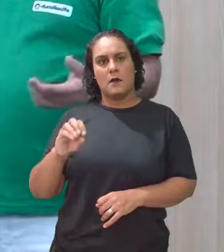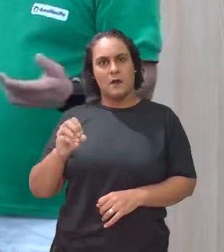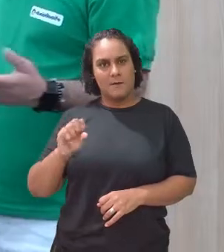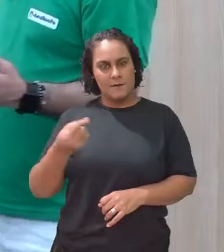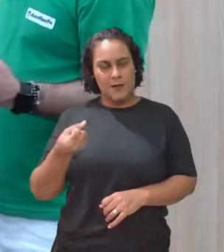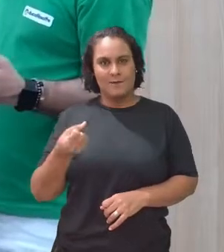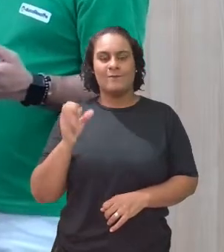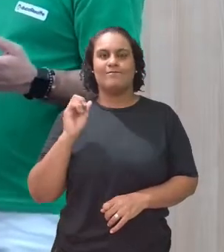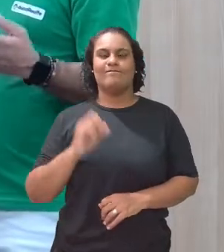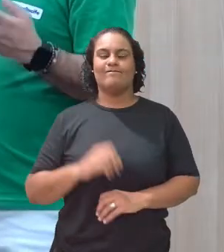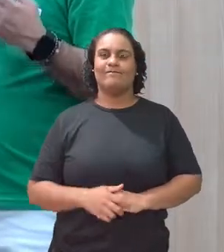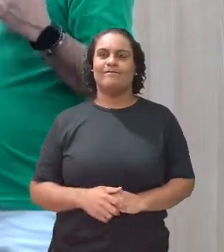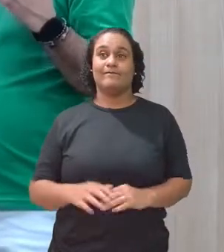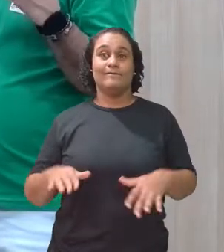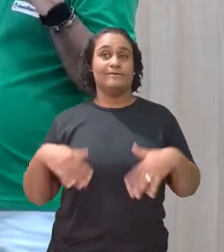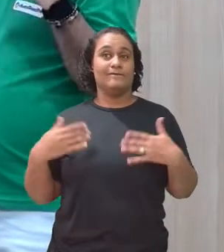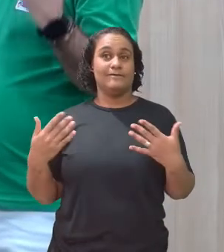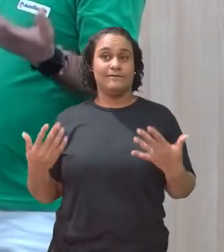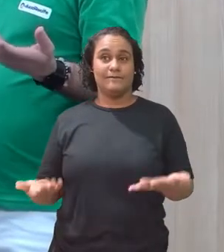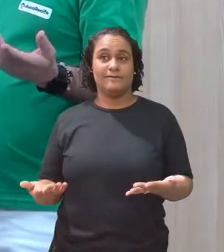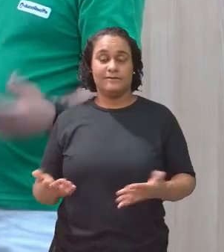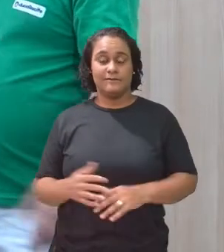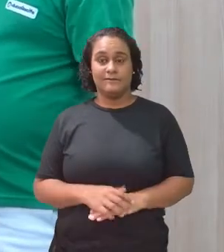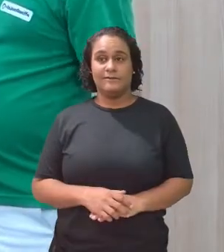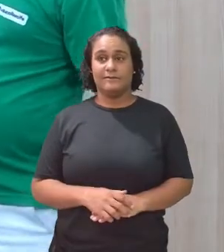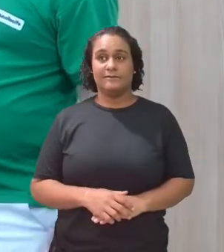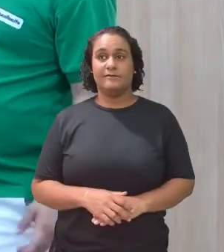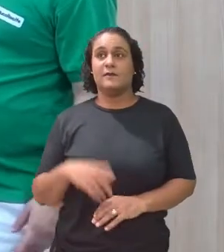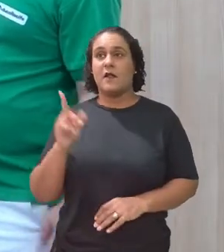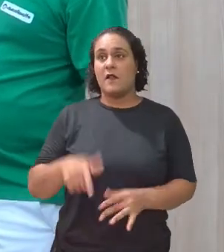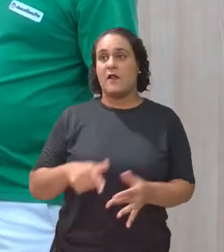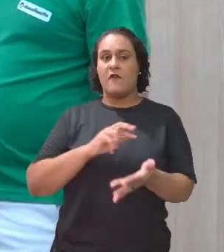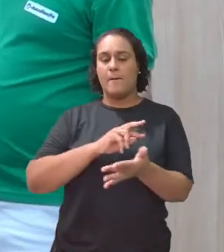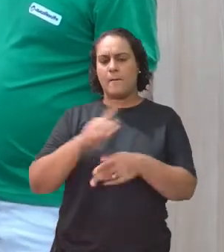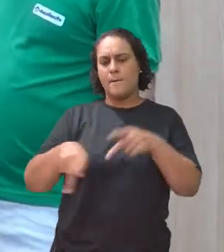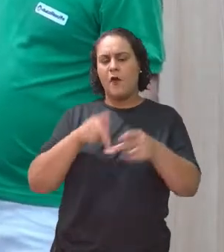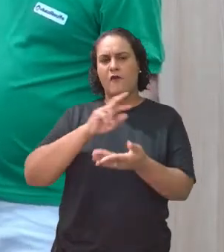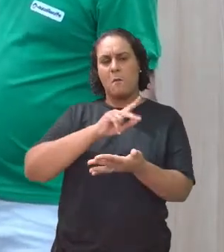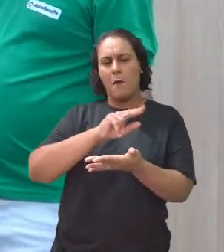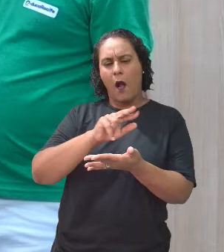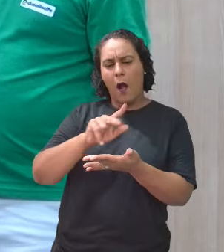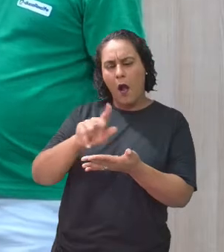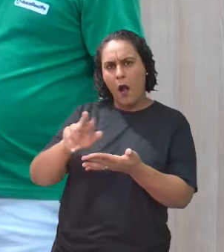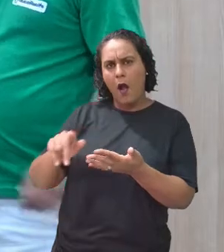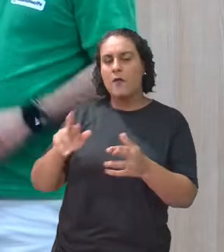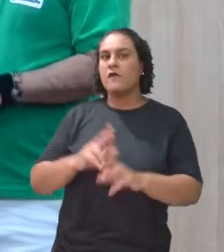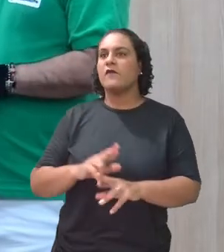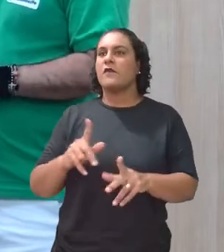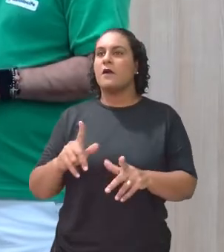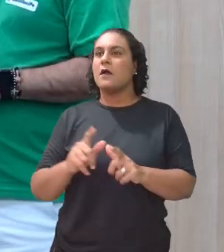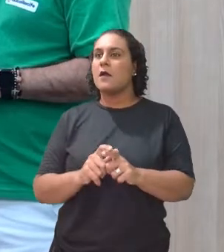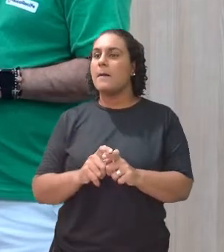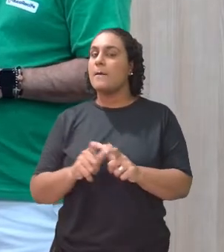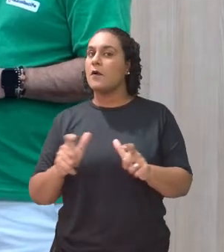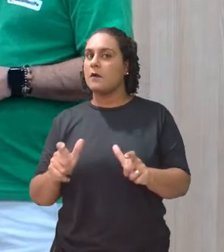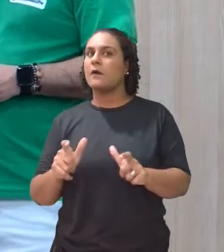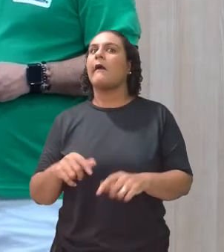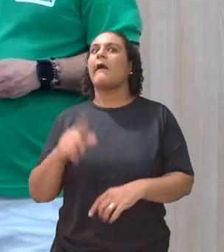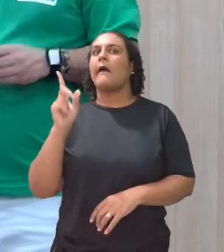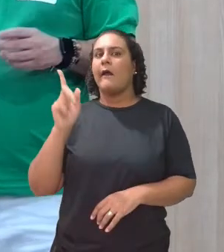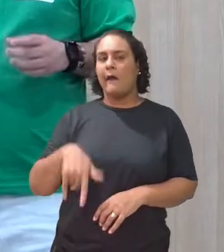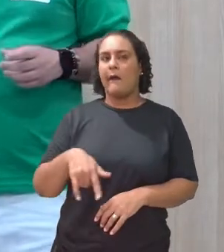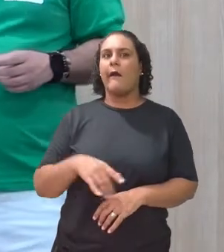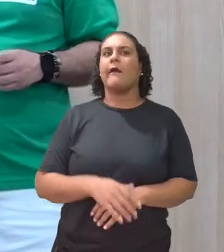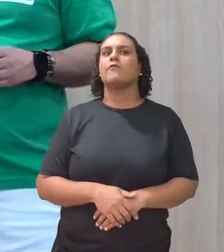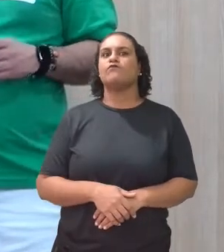ok? Então, eram vários povos, né, diferentes e, na maioria dos casos,